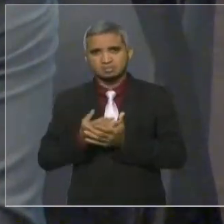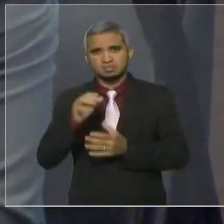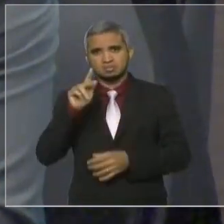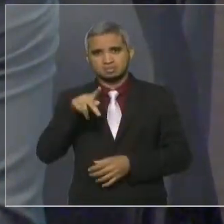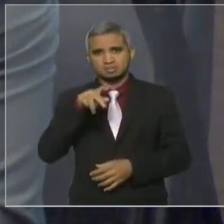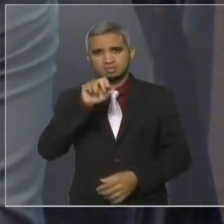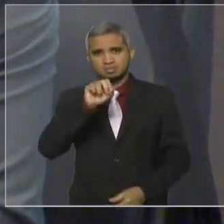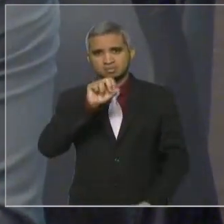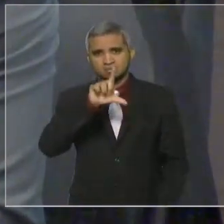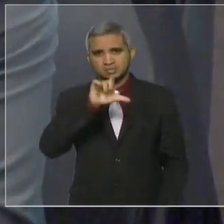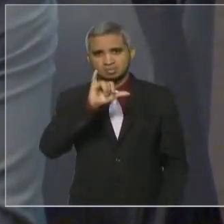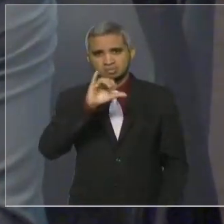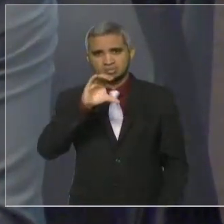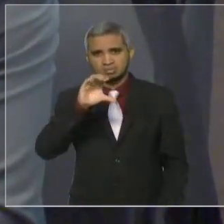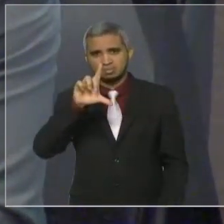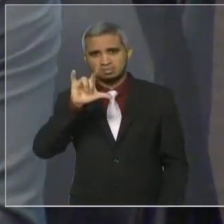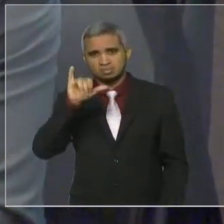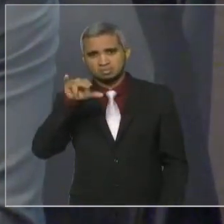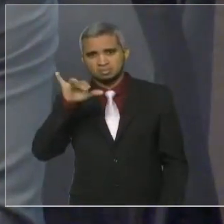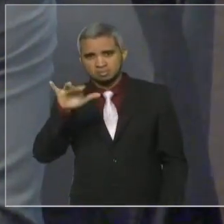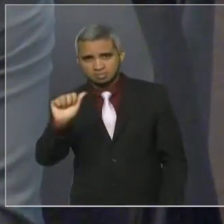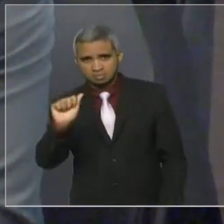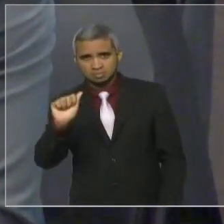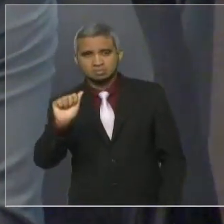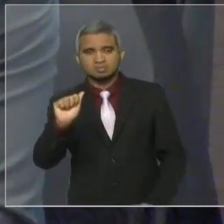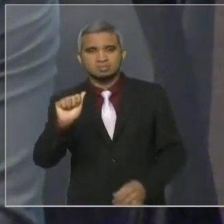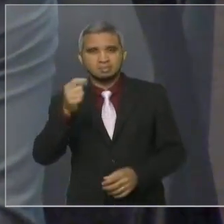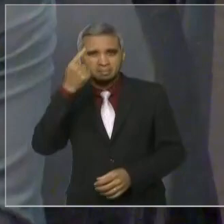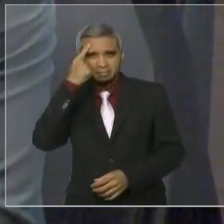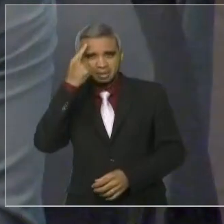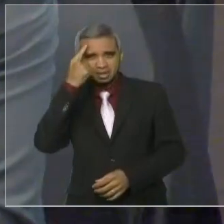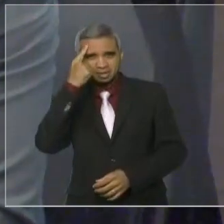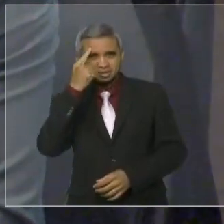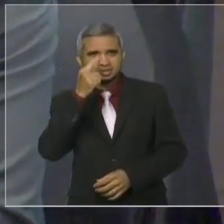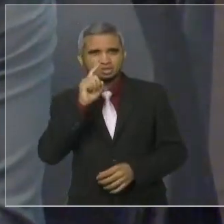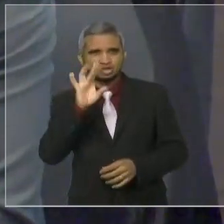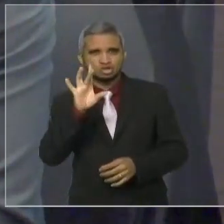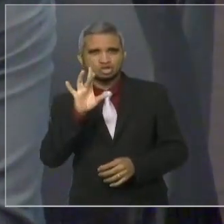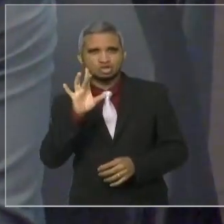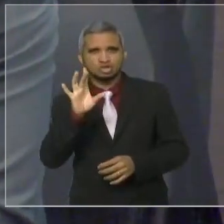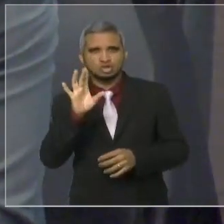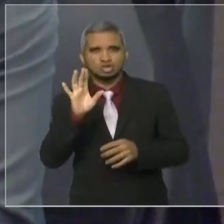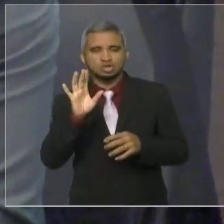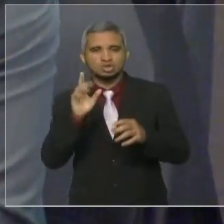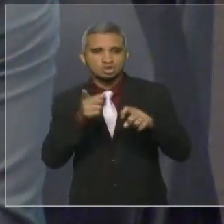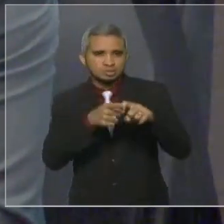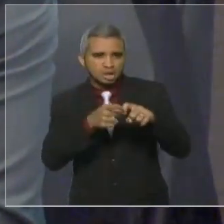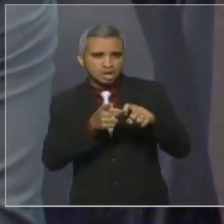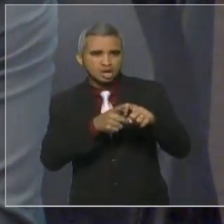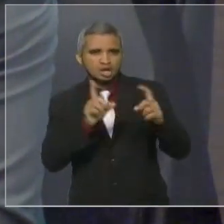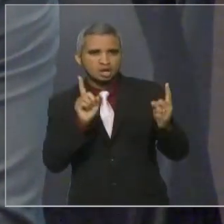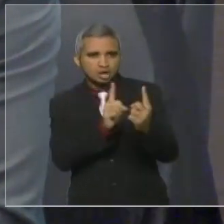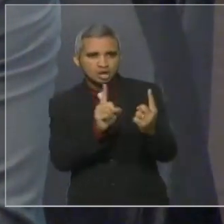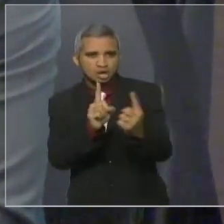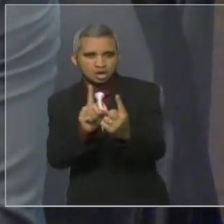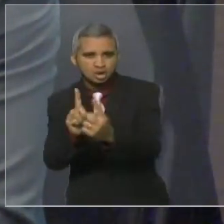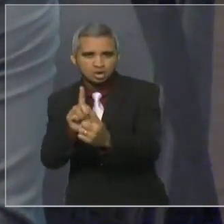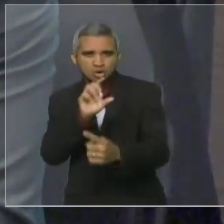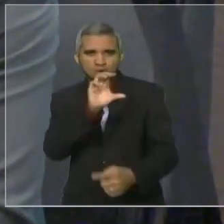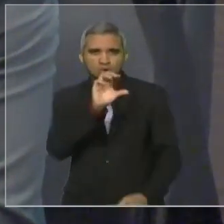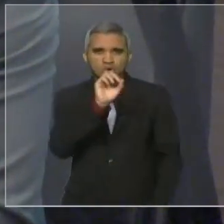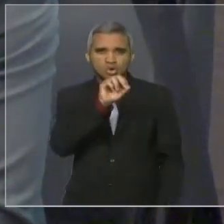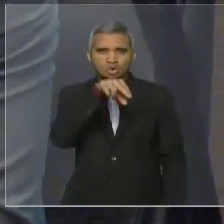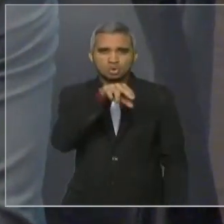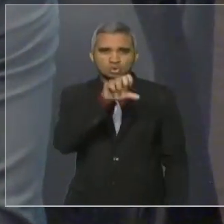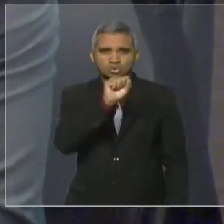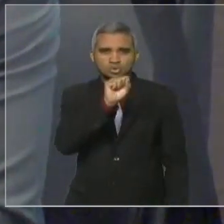nome policlínica é um nome que, por vezes, assusta, porque você pensa que só vai ter atendimento de consulta lá dentro, e não é isso. A